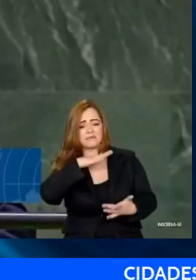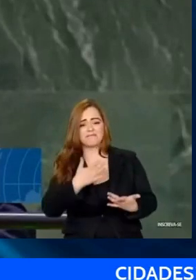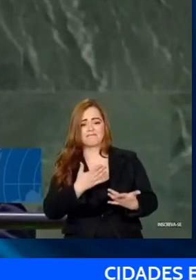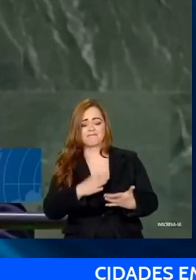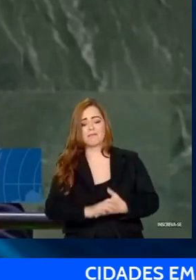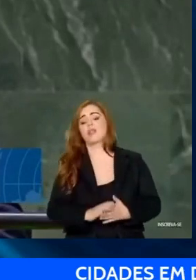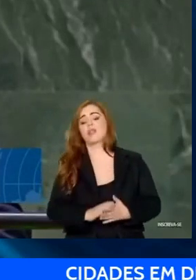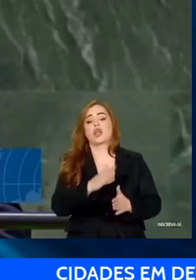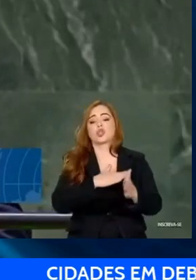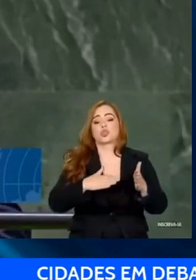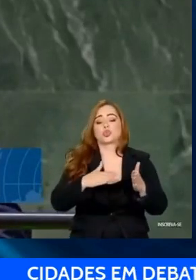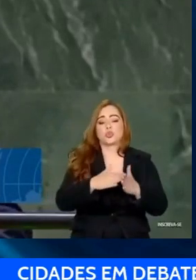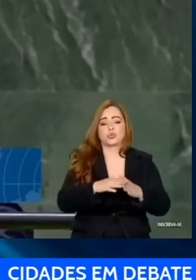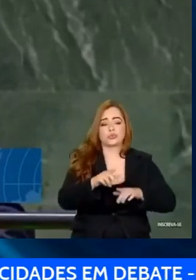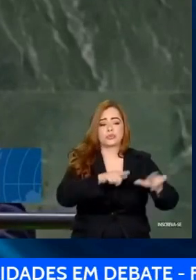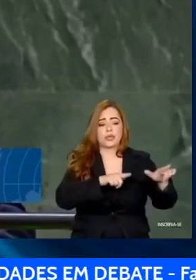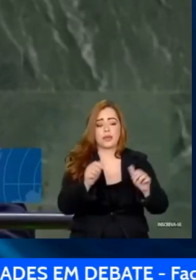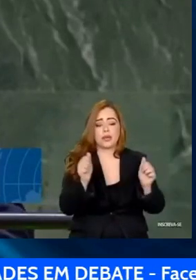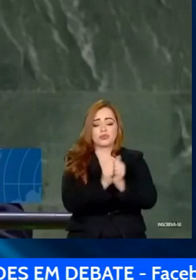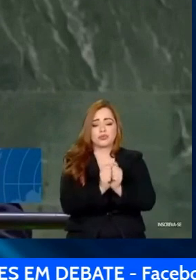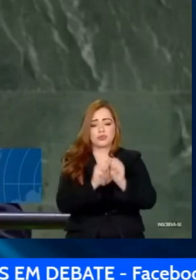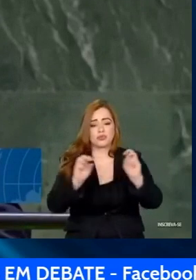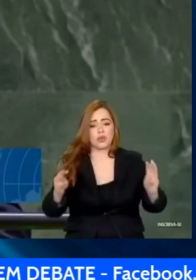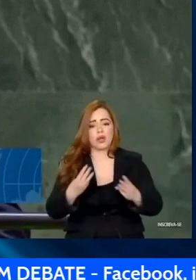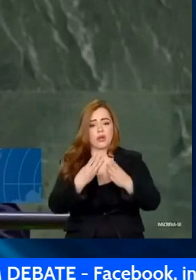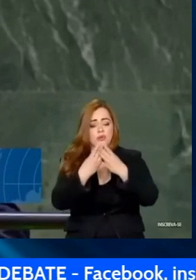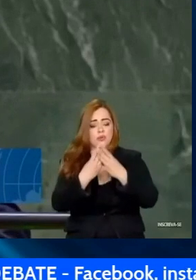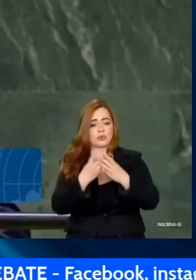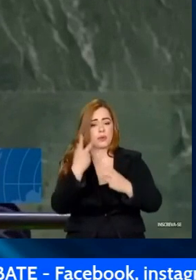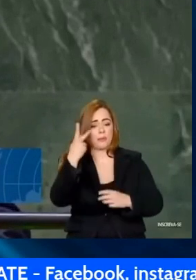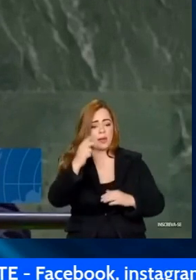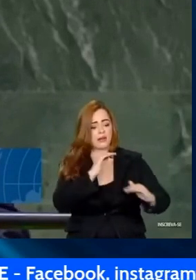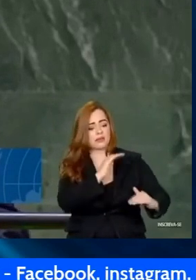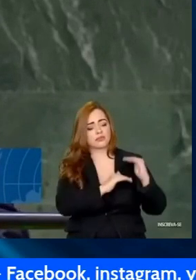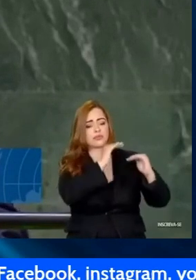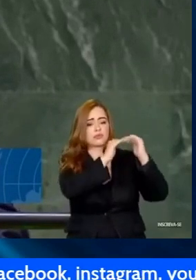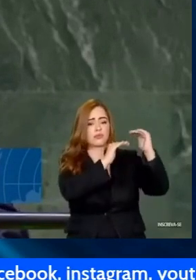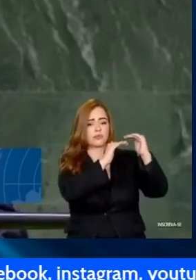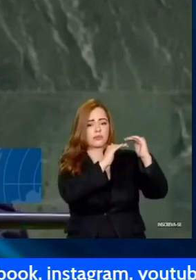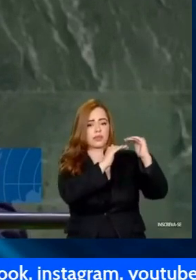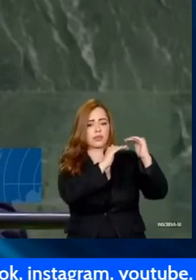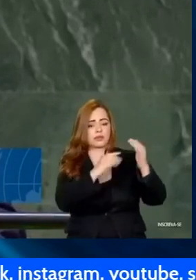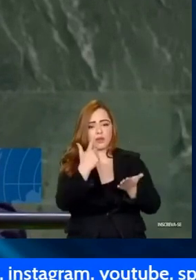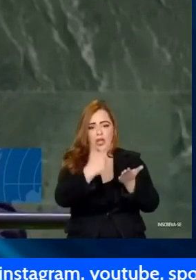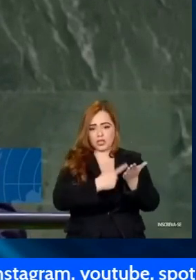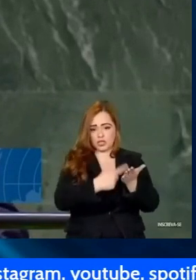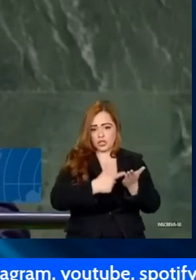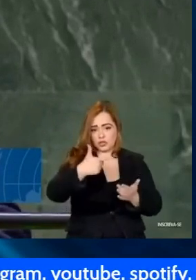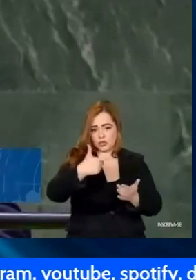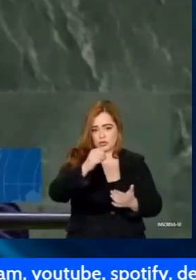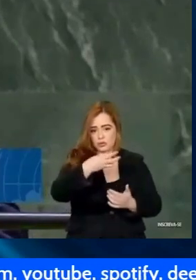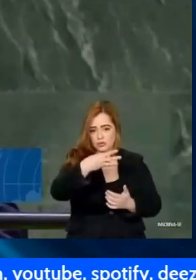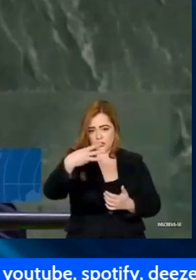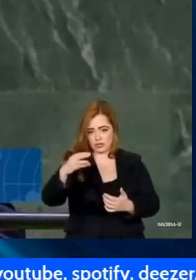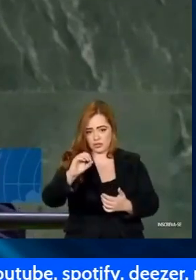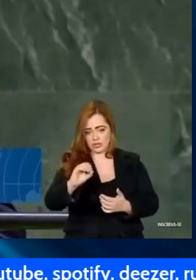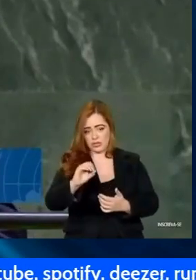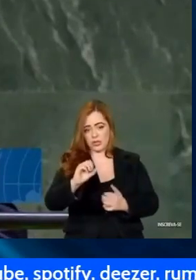é porque isso aí assusta, porque a gente está vendo duas realidades numa mesma notícia, né? Uma realidade